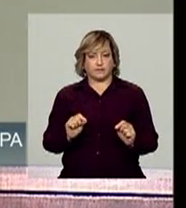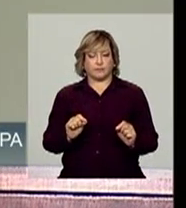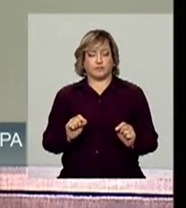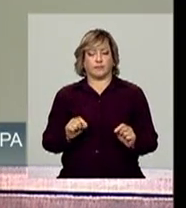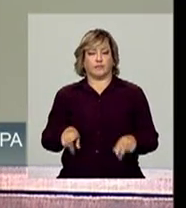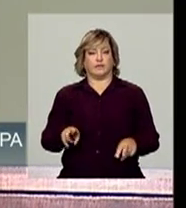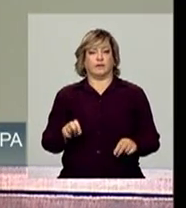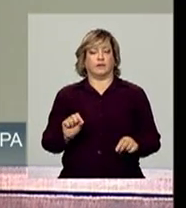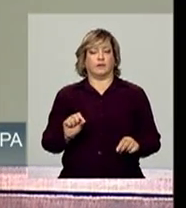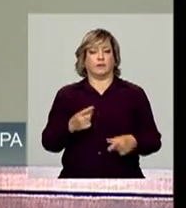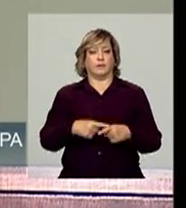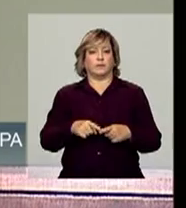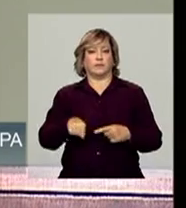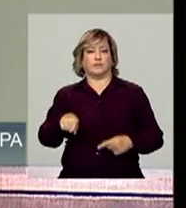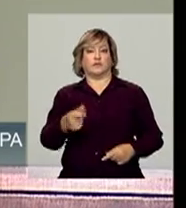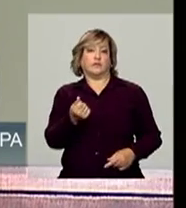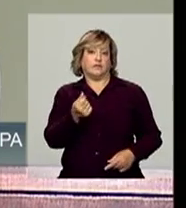crise.